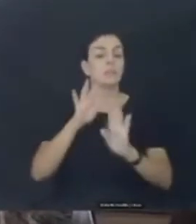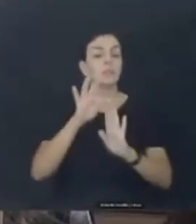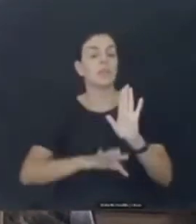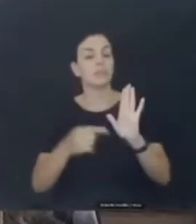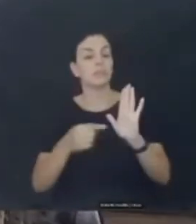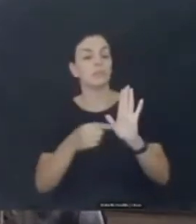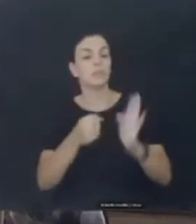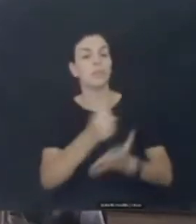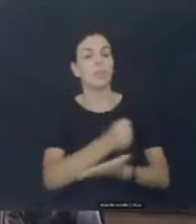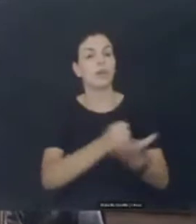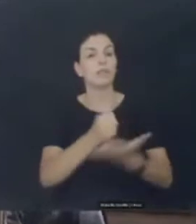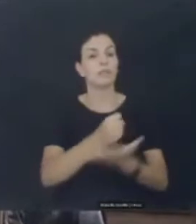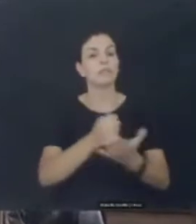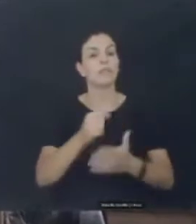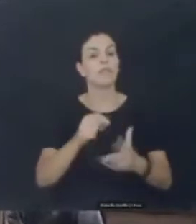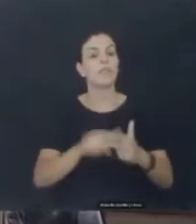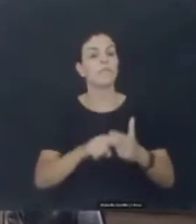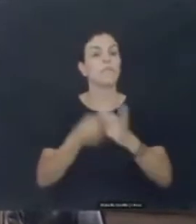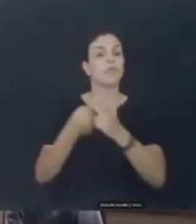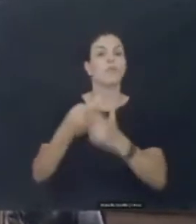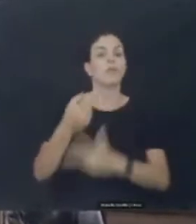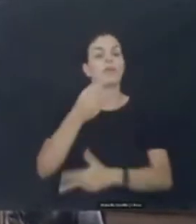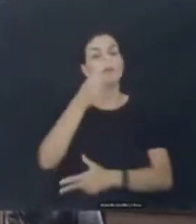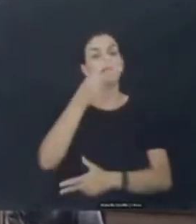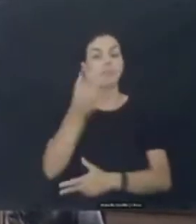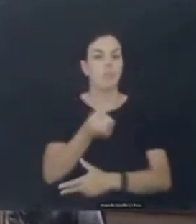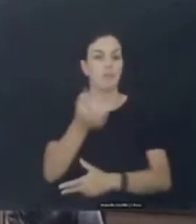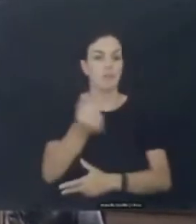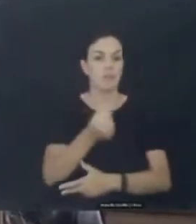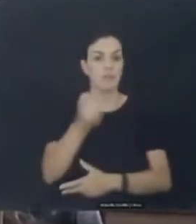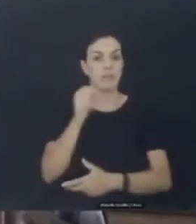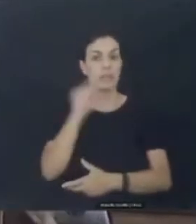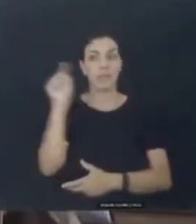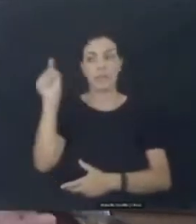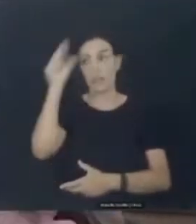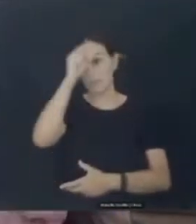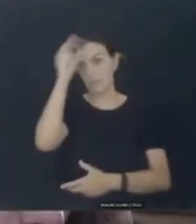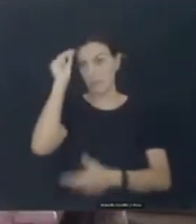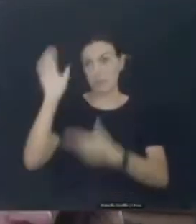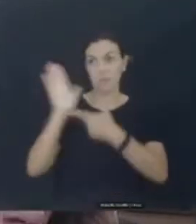da Previdência apresentado pela Prefeitura é um texto ruim.